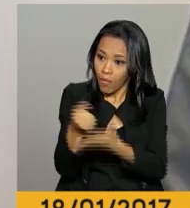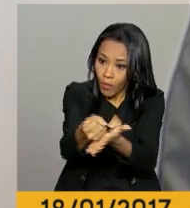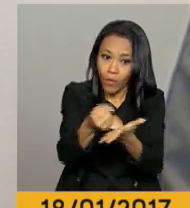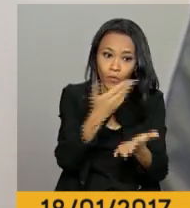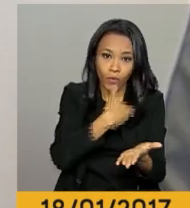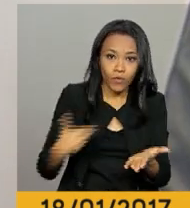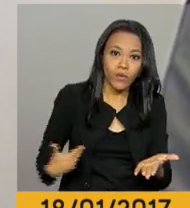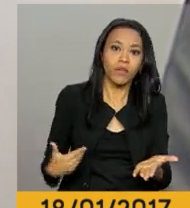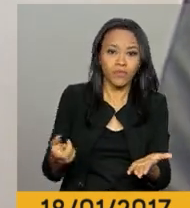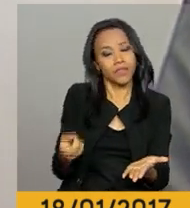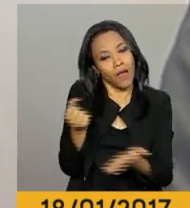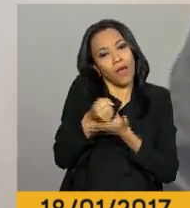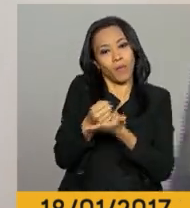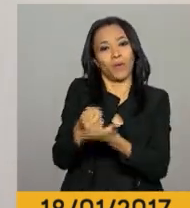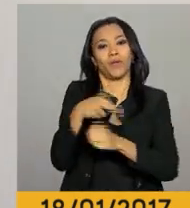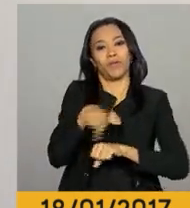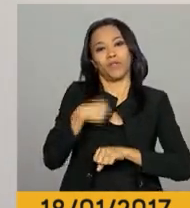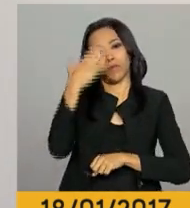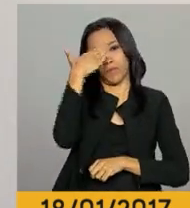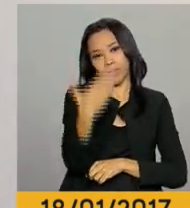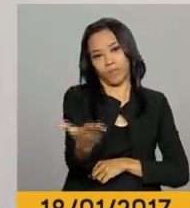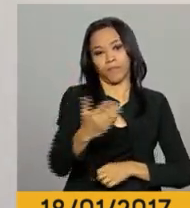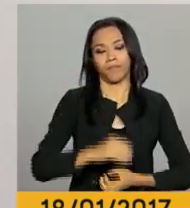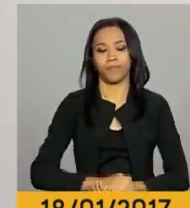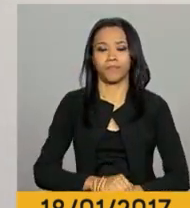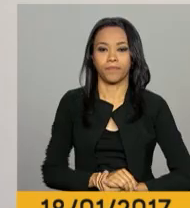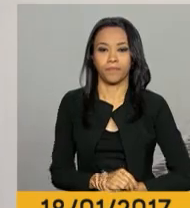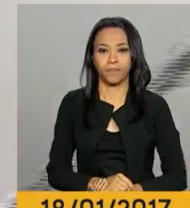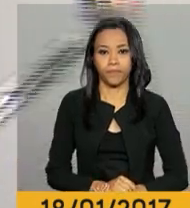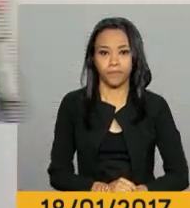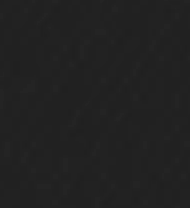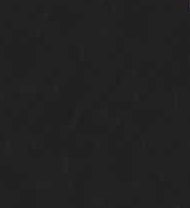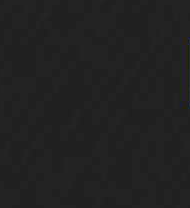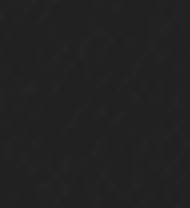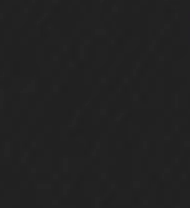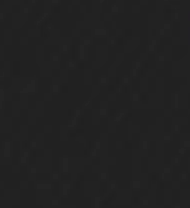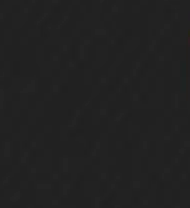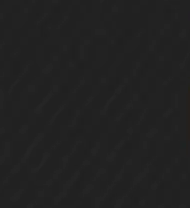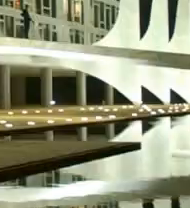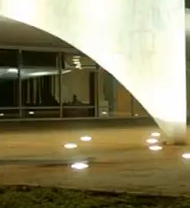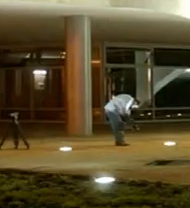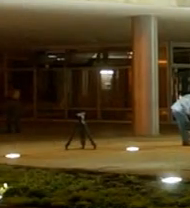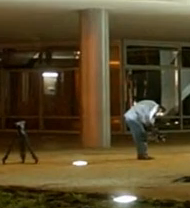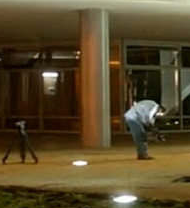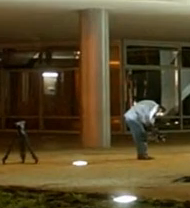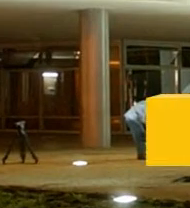estarão apoiando o Brasil Muito obrigado